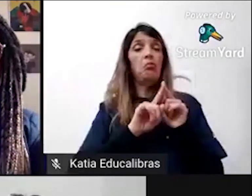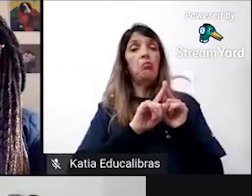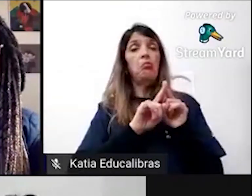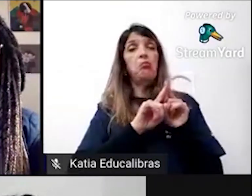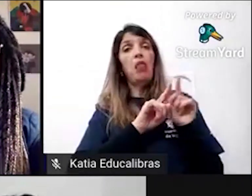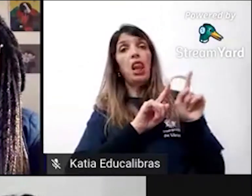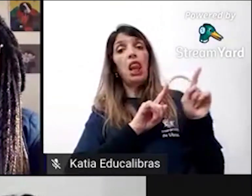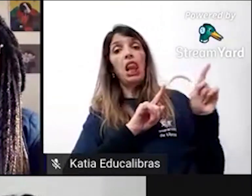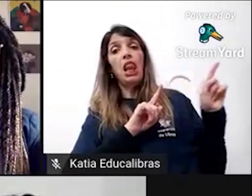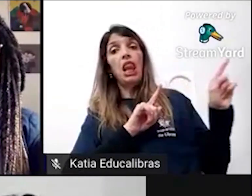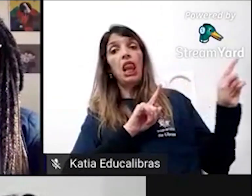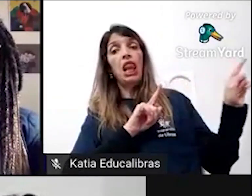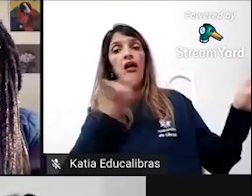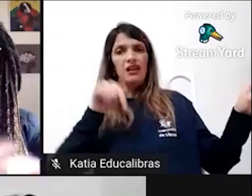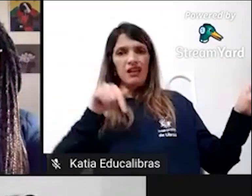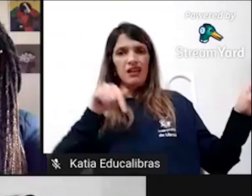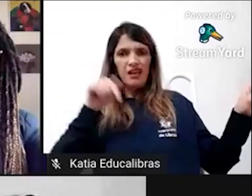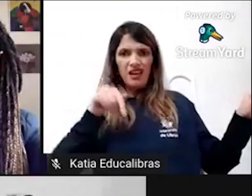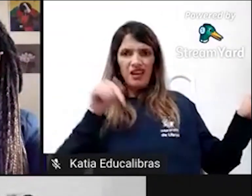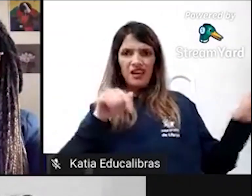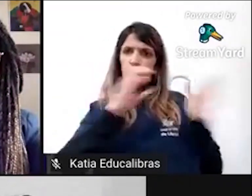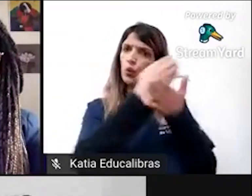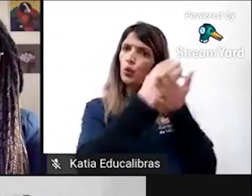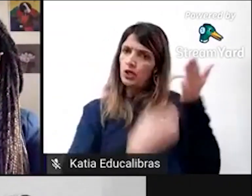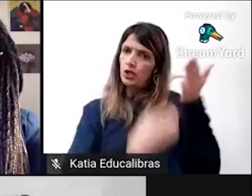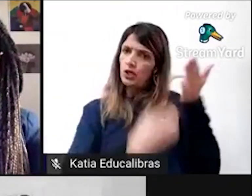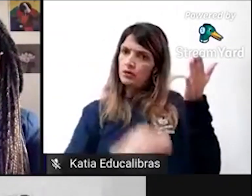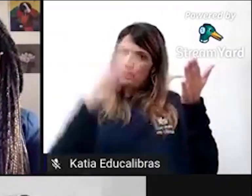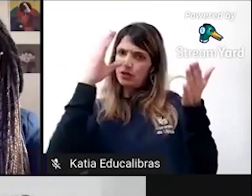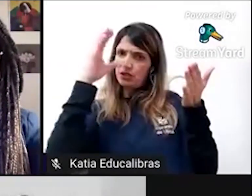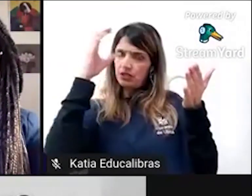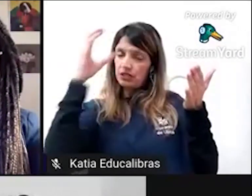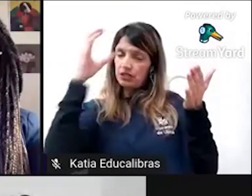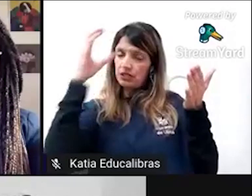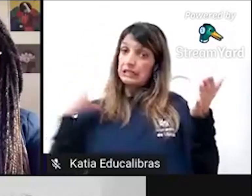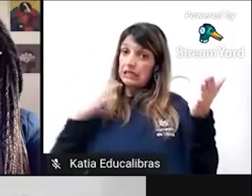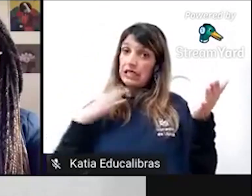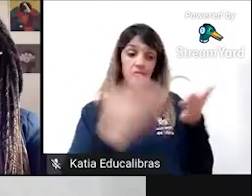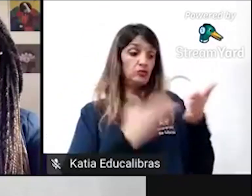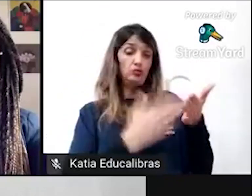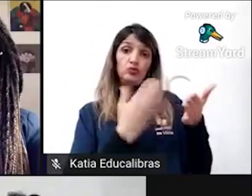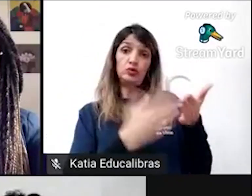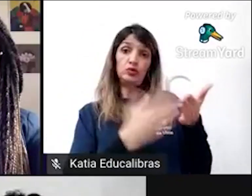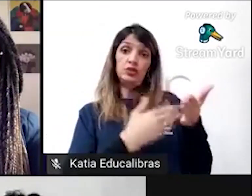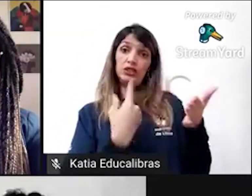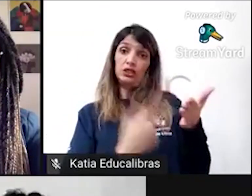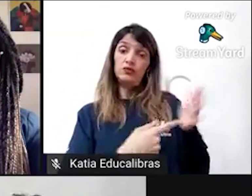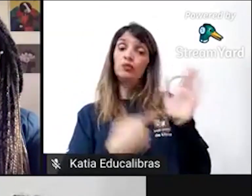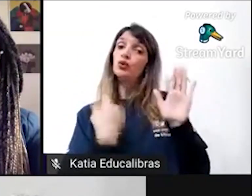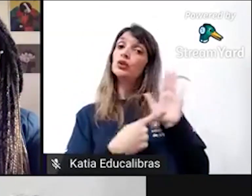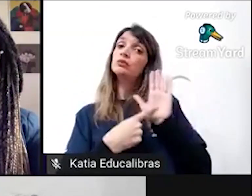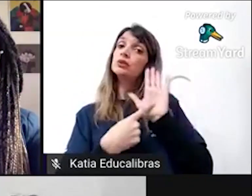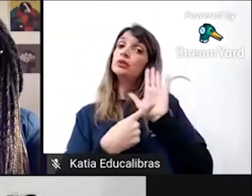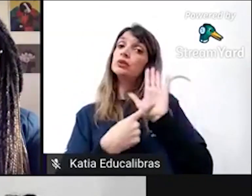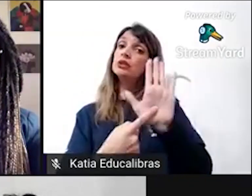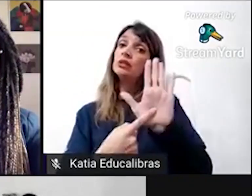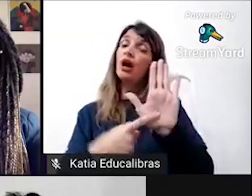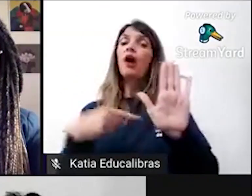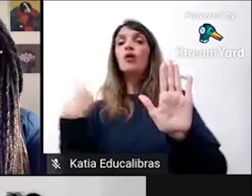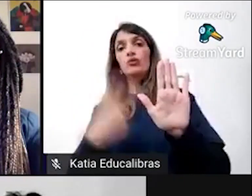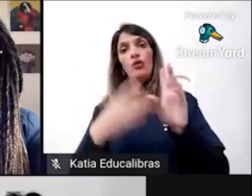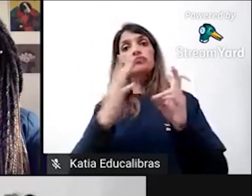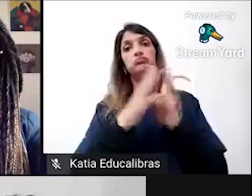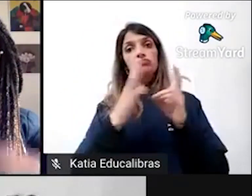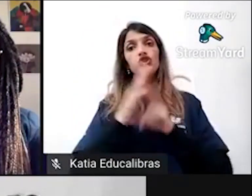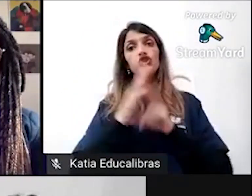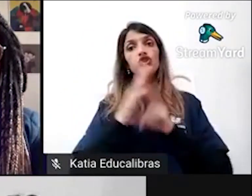currículo da cidade, esse livro, é para a gente se apresentar. Estamos aqui, fazemos parte da sociedade,